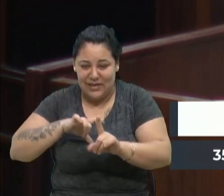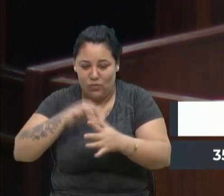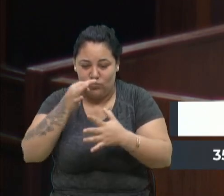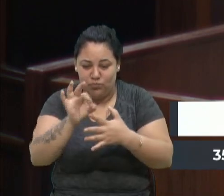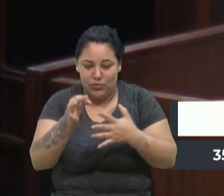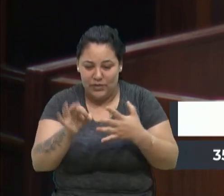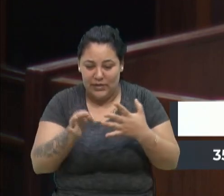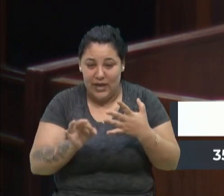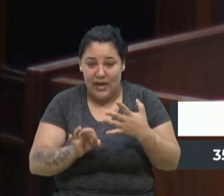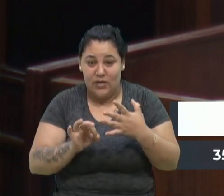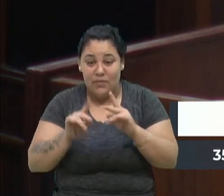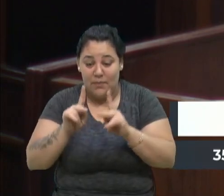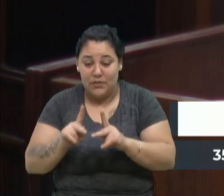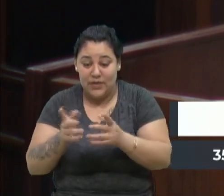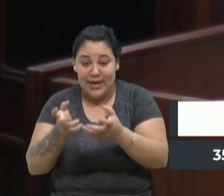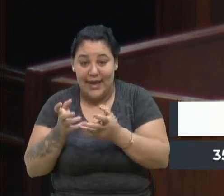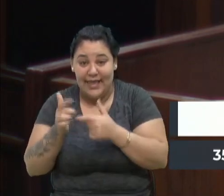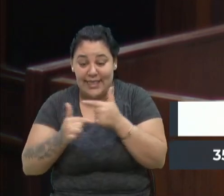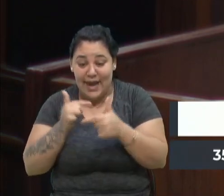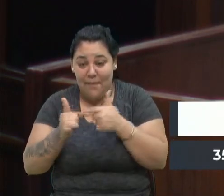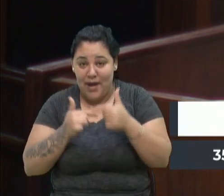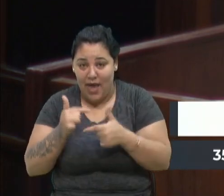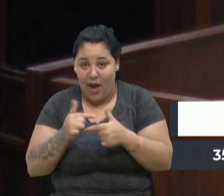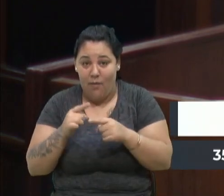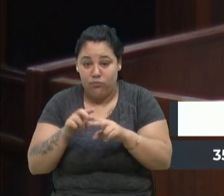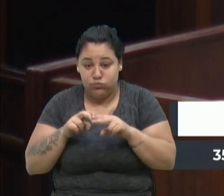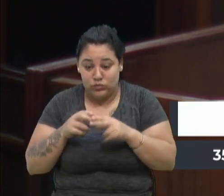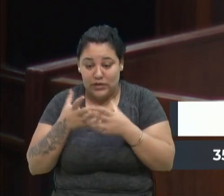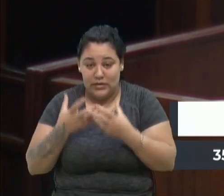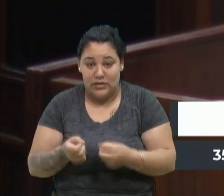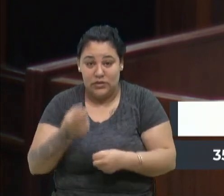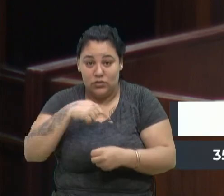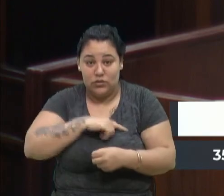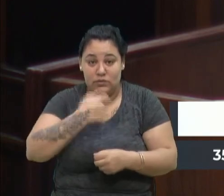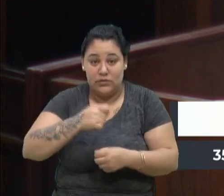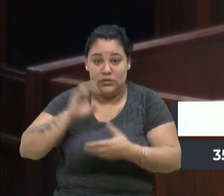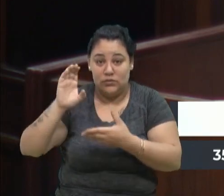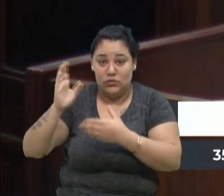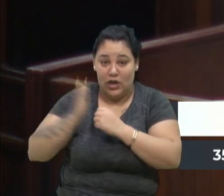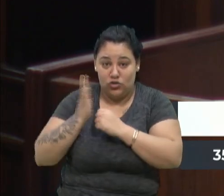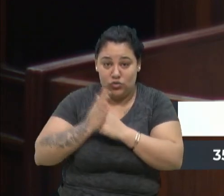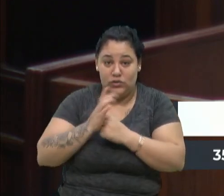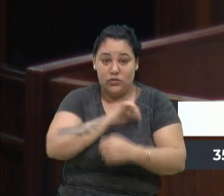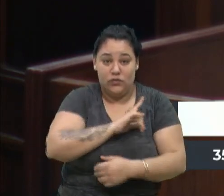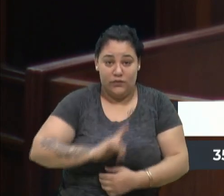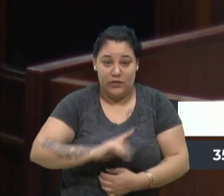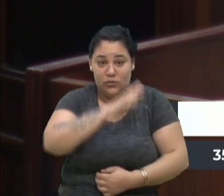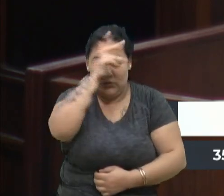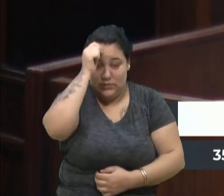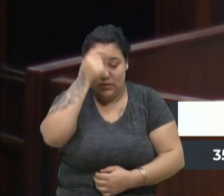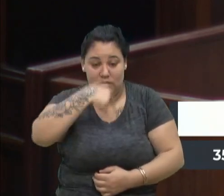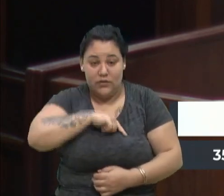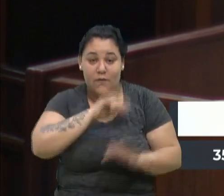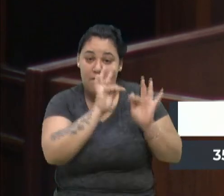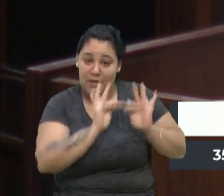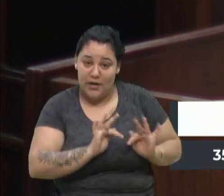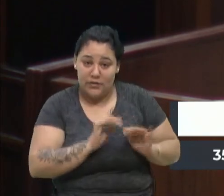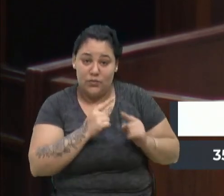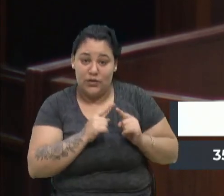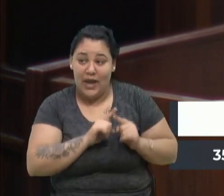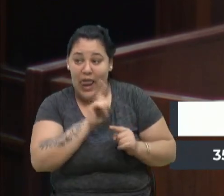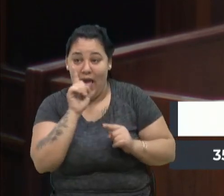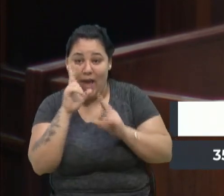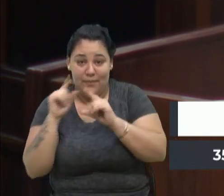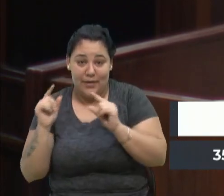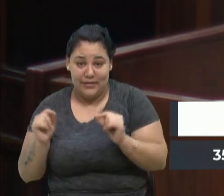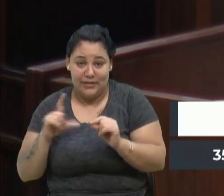mercado de trabalho e sair das pessoas em situação de rua. E nós precisamos da ajuda do governo municipal. E eu fico feliz que nós somos parabenizados lá em Brasília, porque Caxias